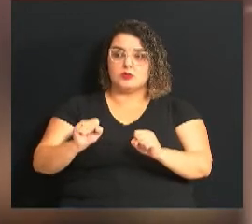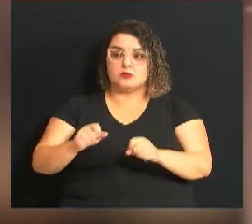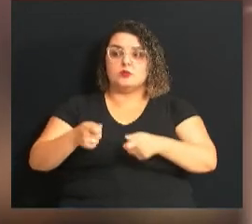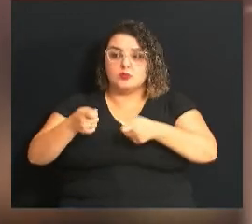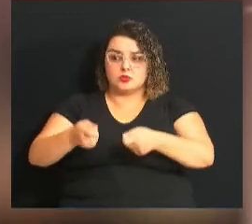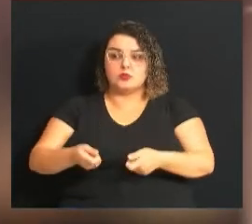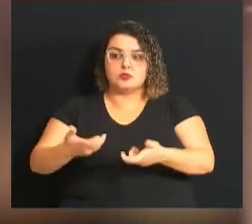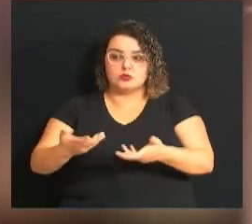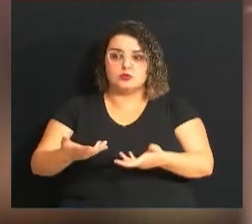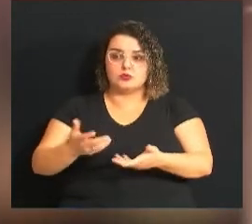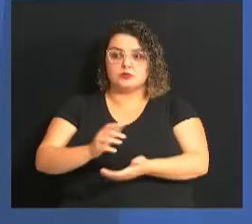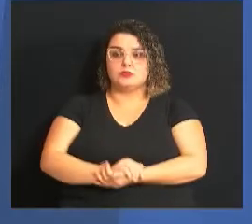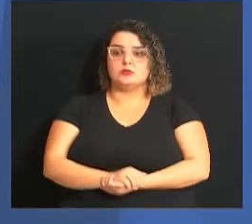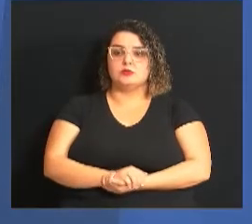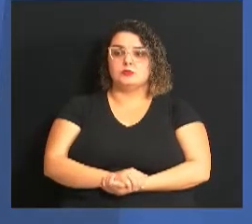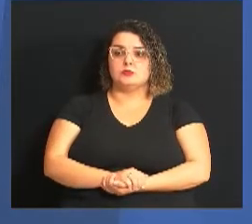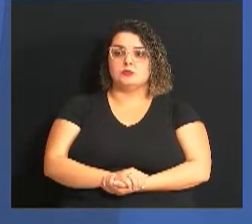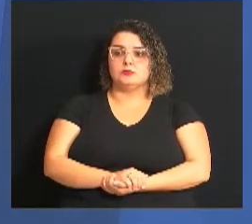essa sessão.